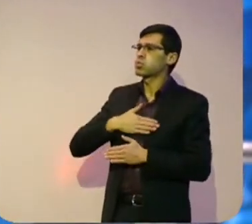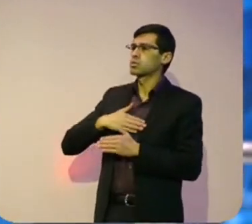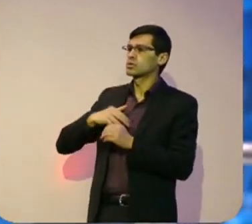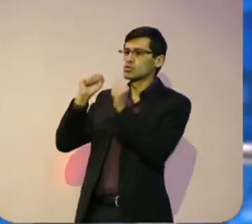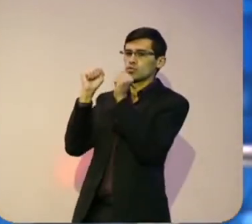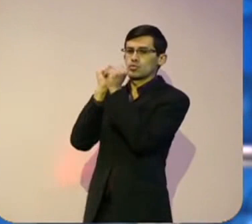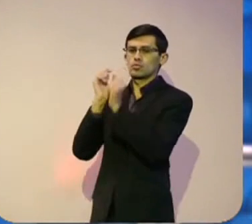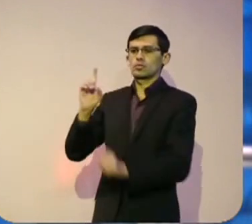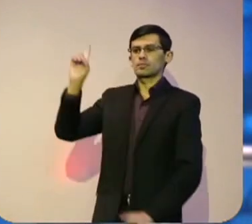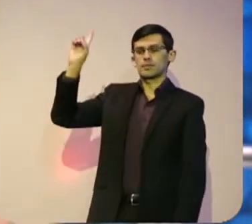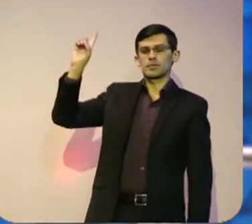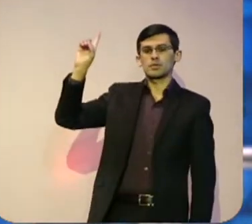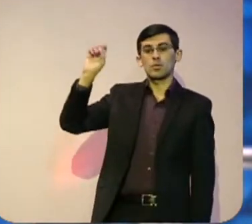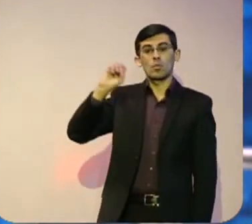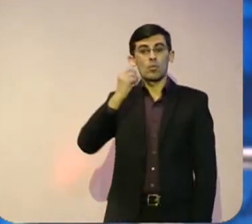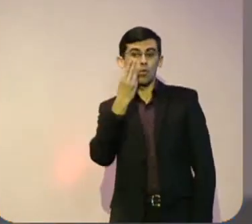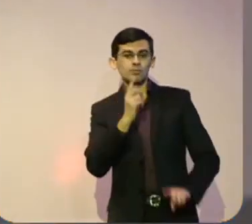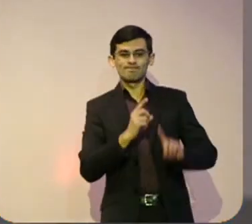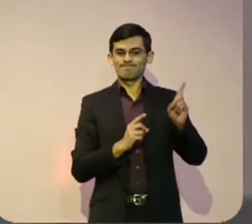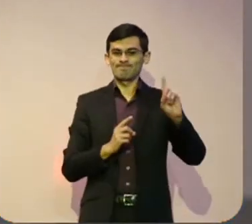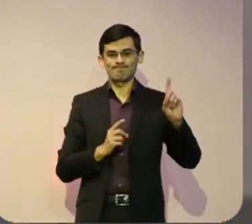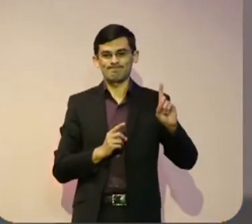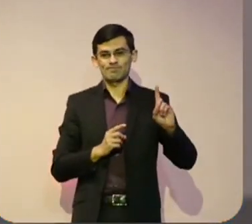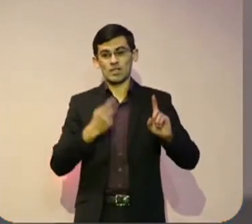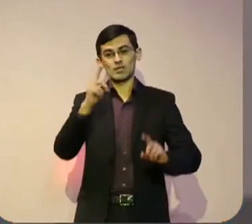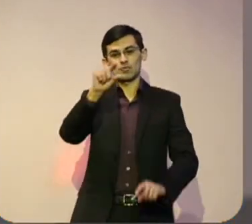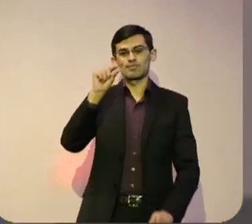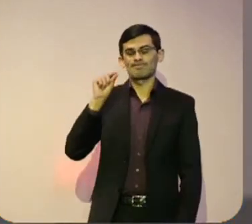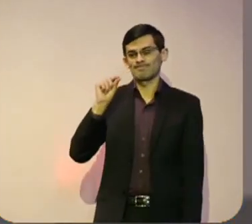Senhor, ou não.